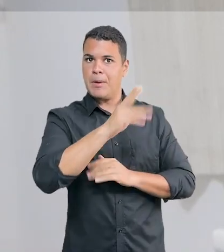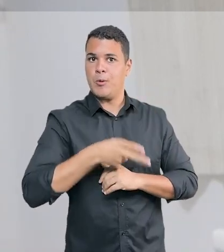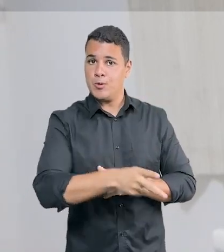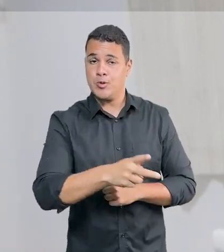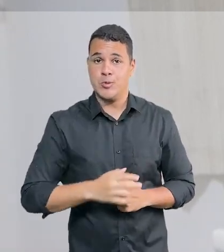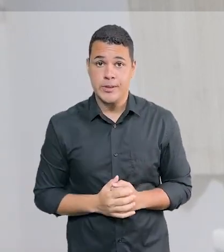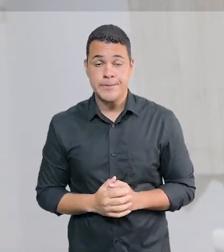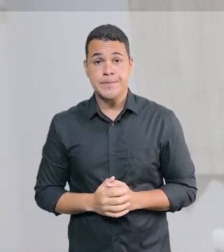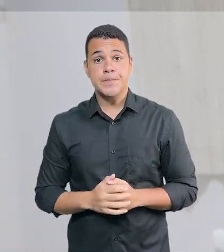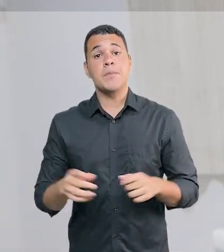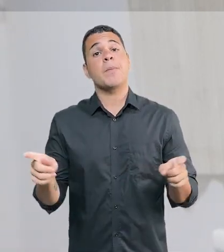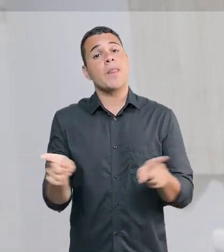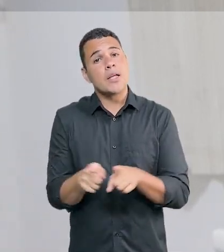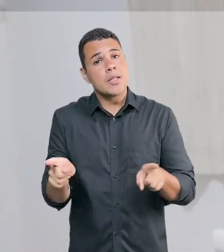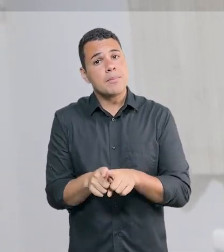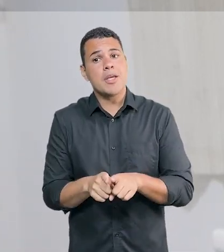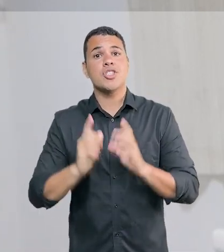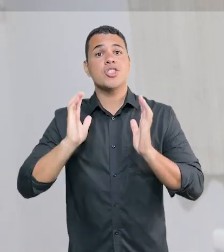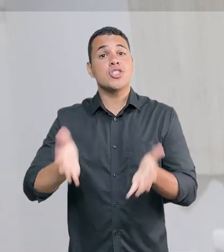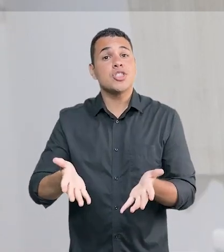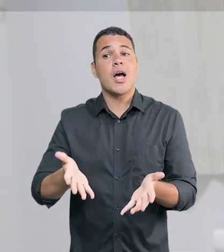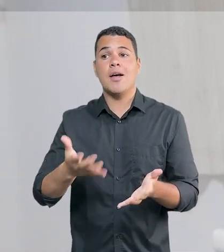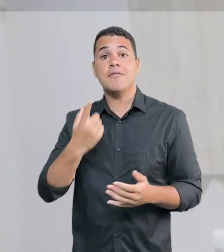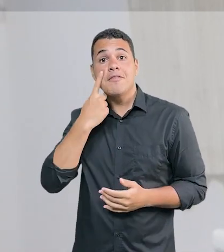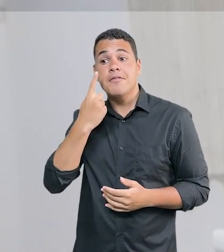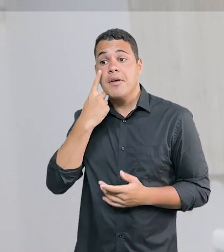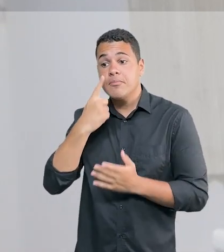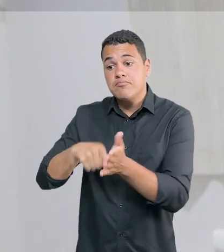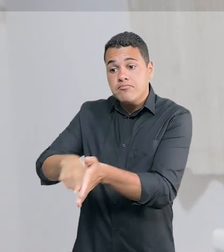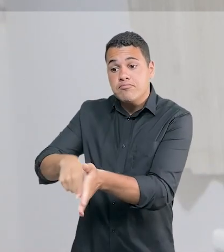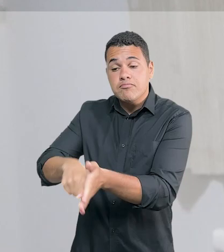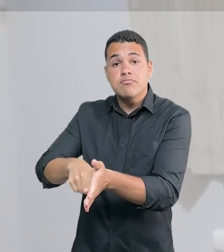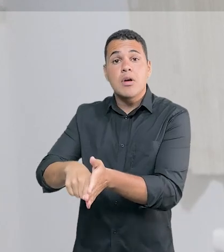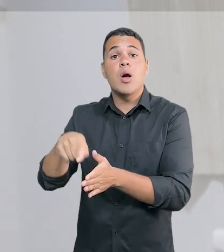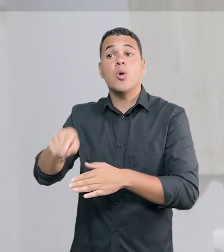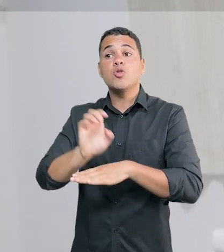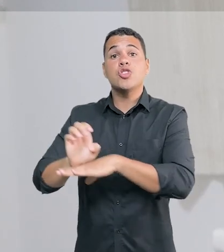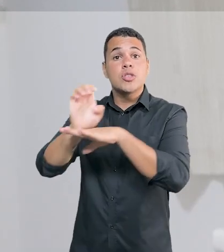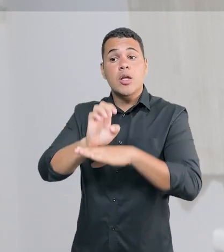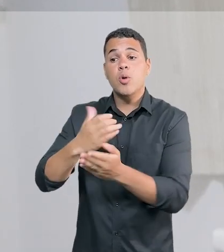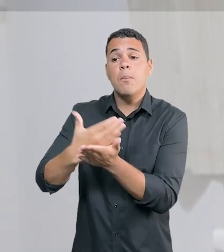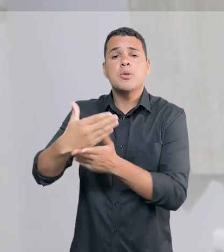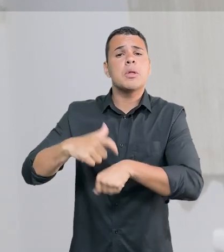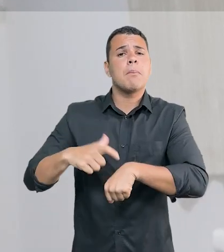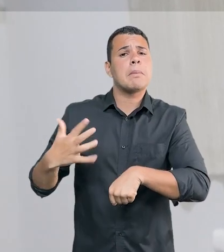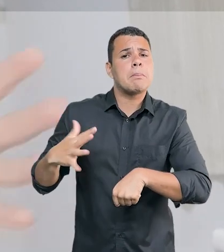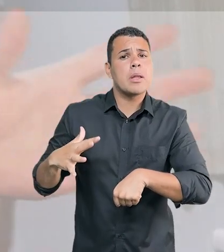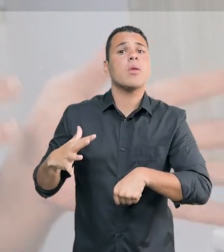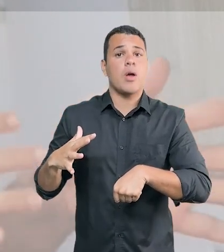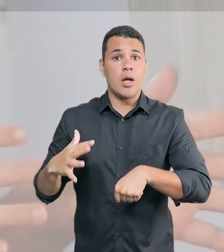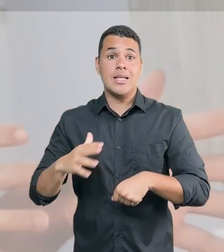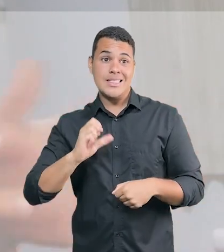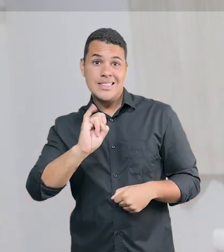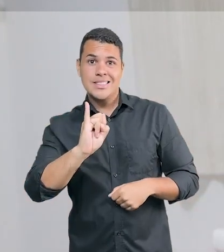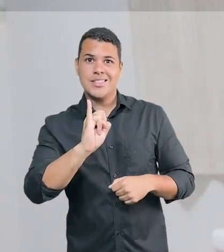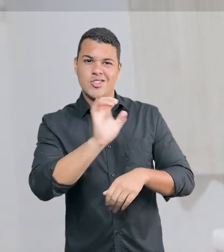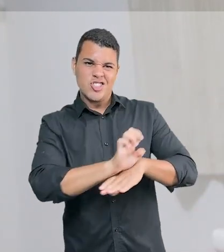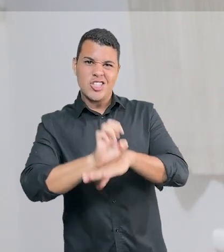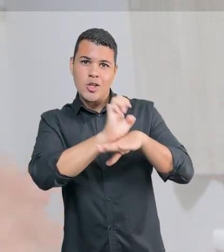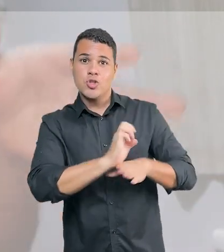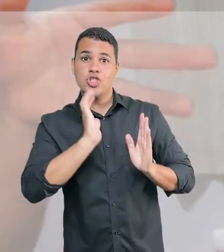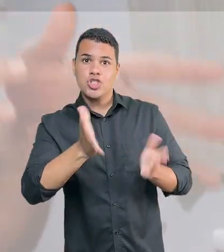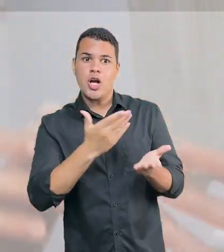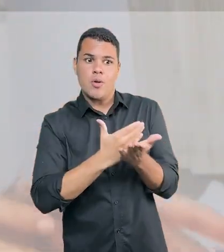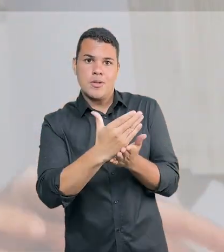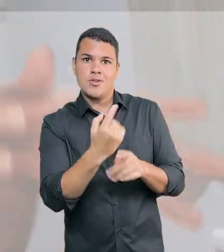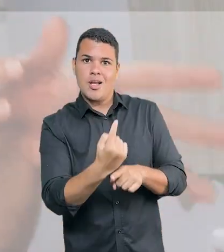Fundamentalmente, de há quanto tempo já se iniciou esse processo de retomada do crescimento. Então, aqueles que haviam iniciado há mais